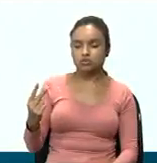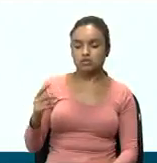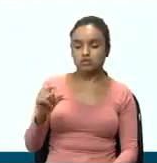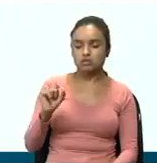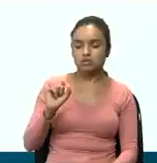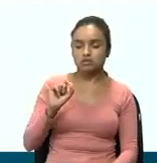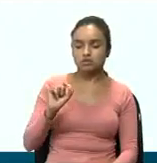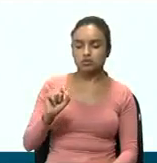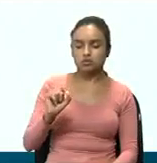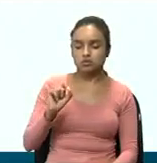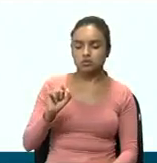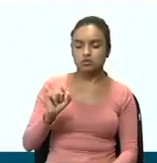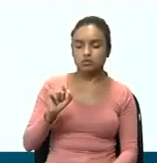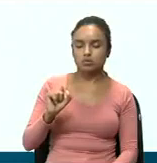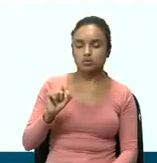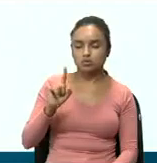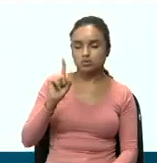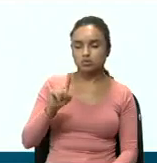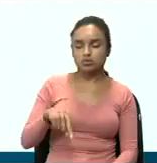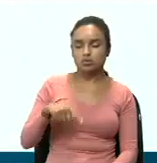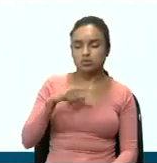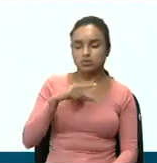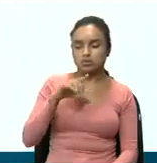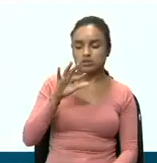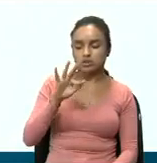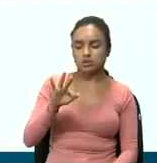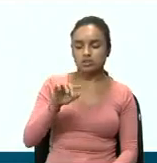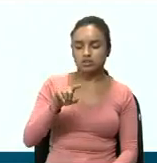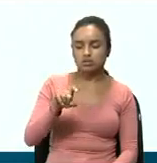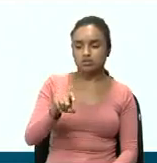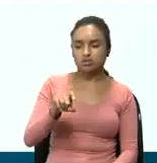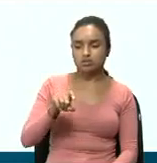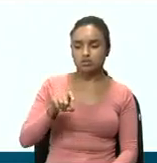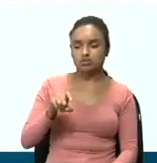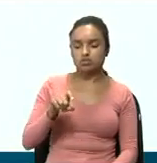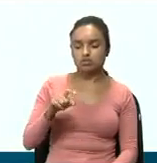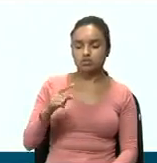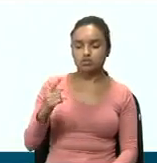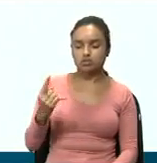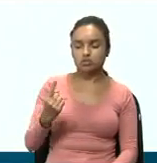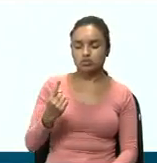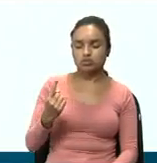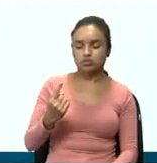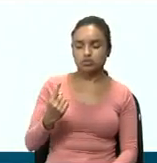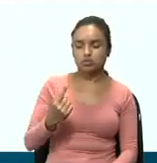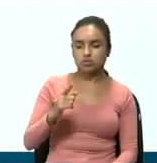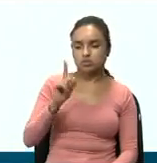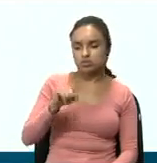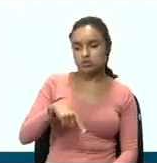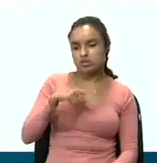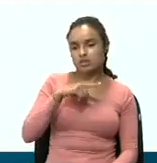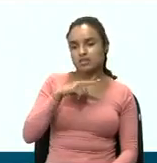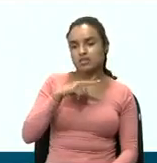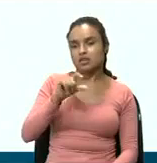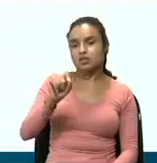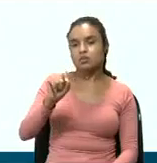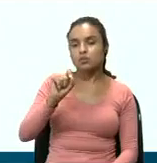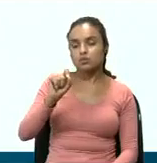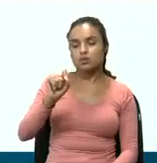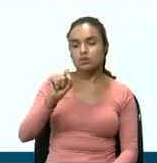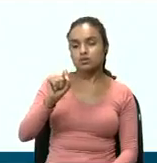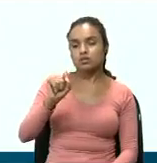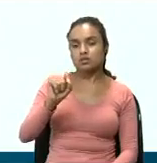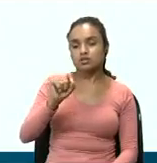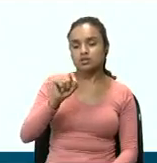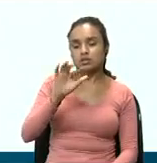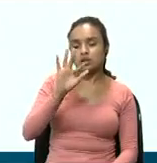implica que a f de x1, olha só, ela tem que ser o quê? A f